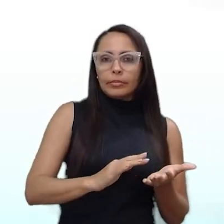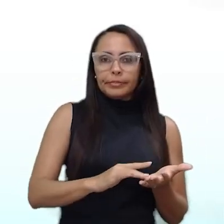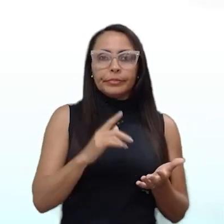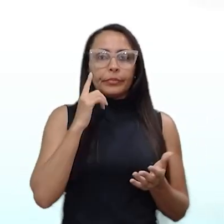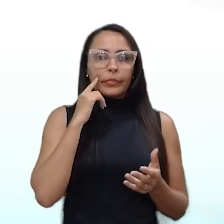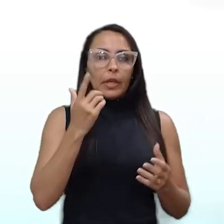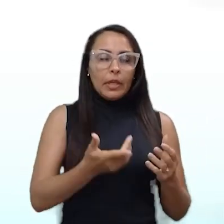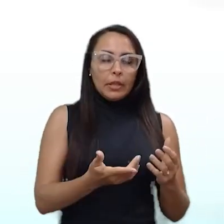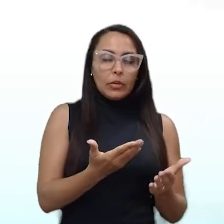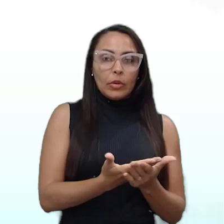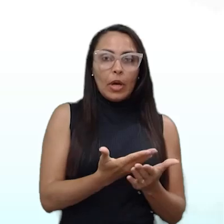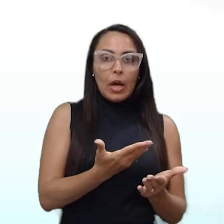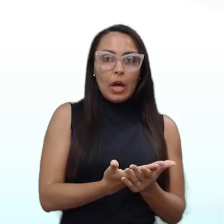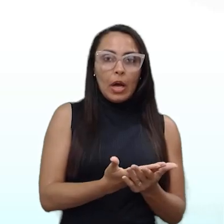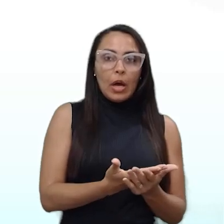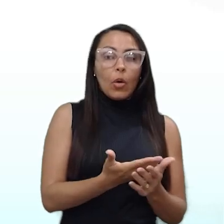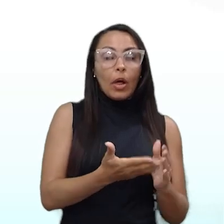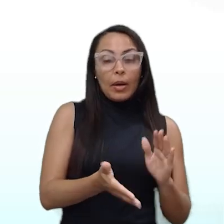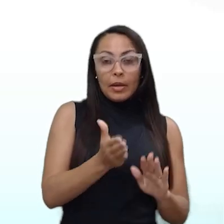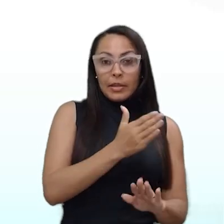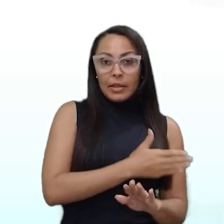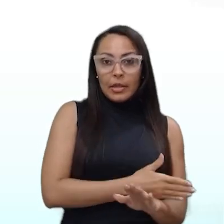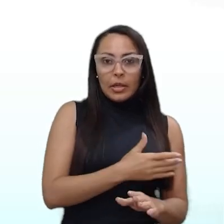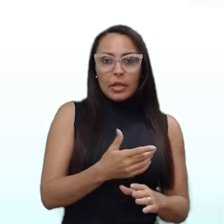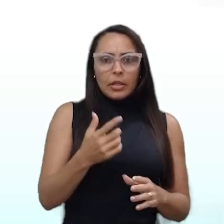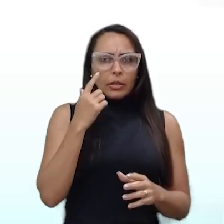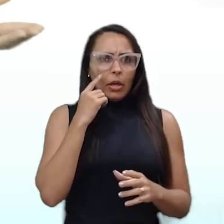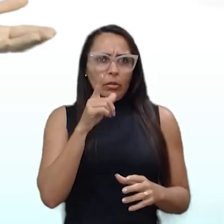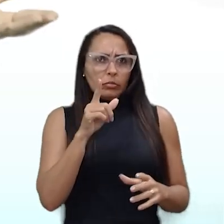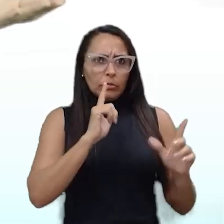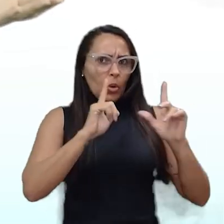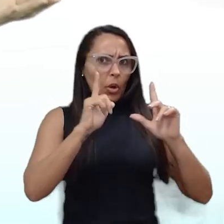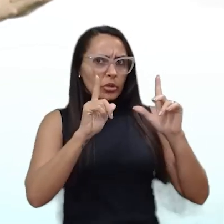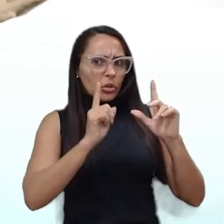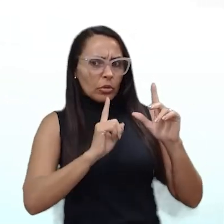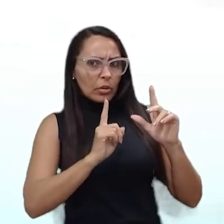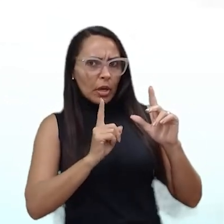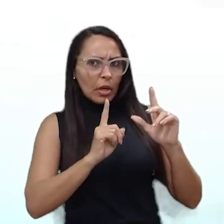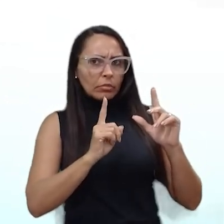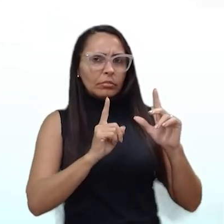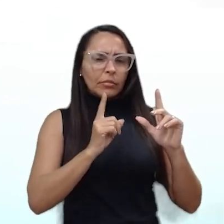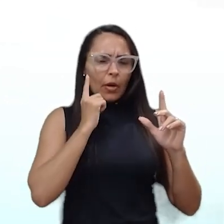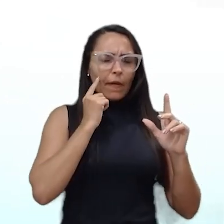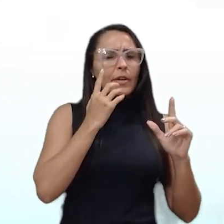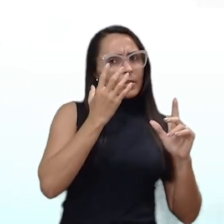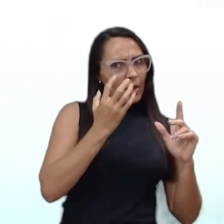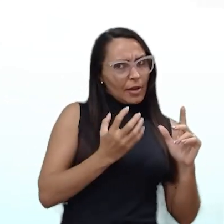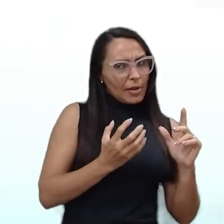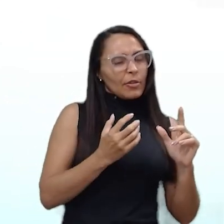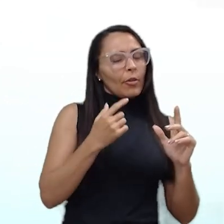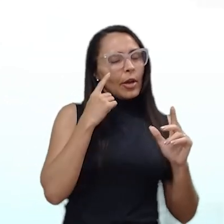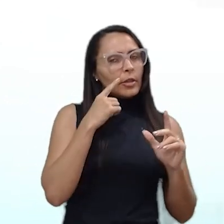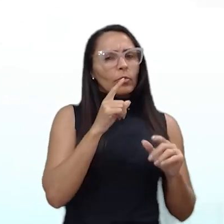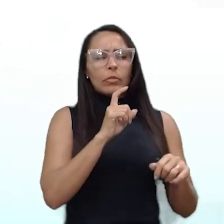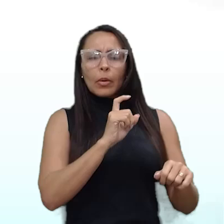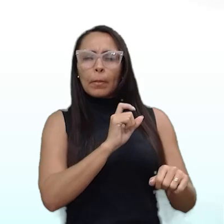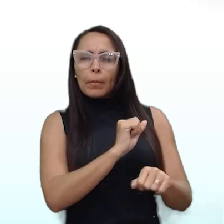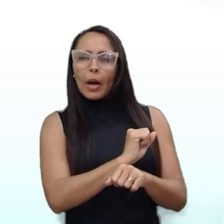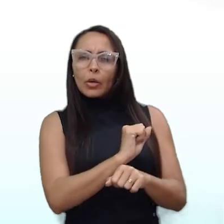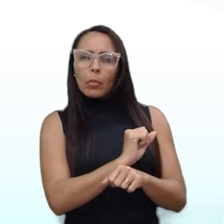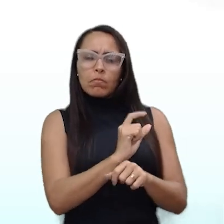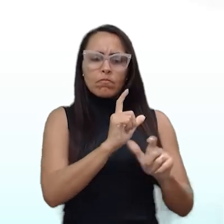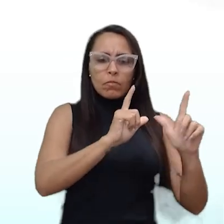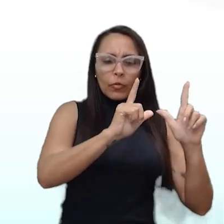Na aula passada, opa, peraí, você não assistiu a aula passada? Ô, Mequetrefe, fala sério, Mequetrefe. Então dá um pause agora nesse